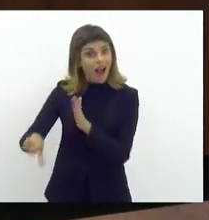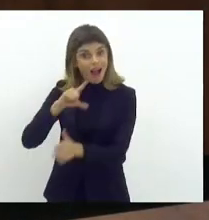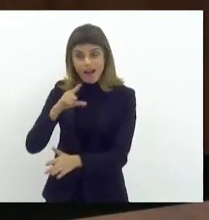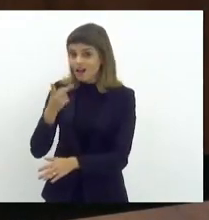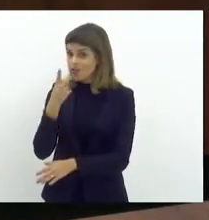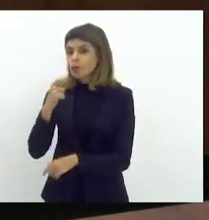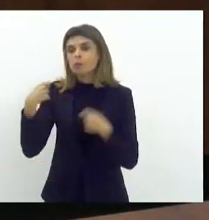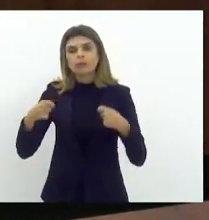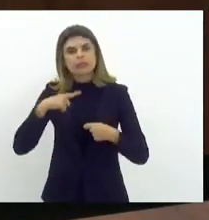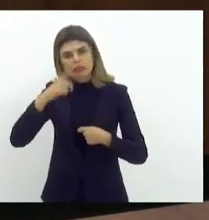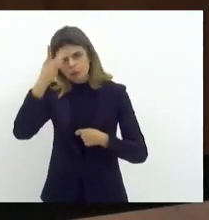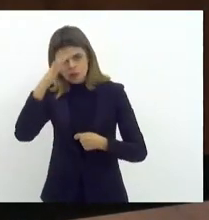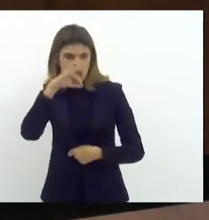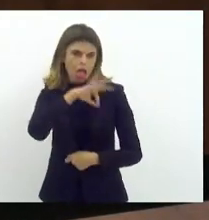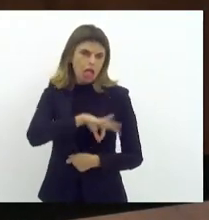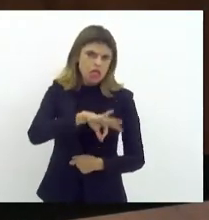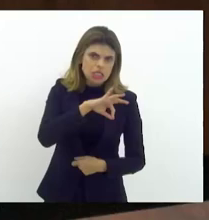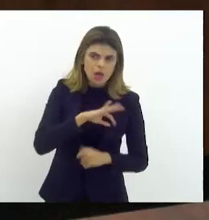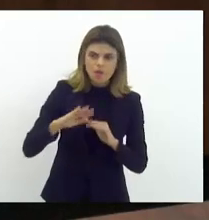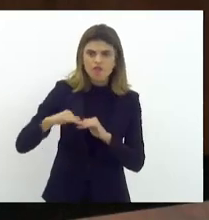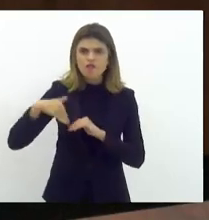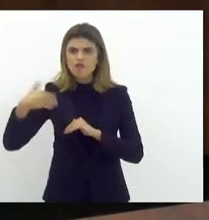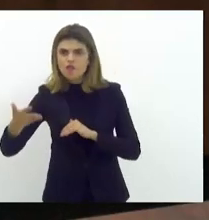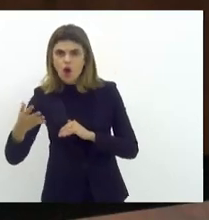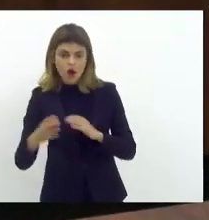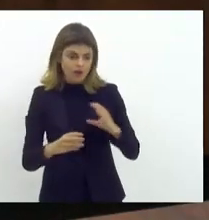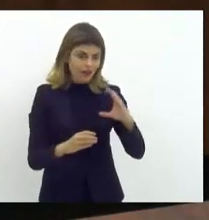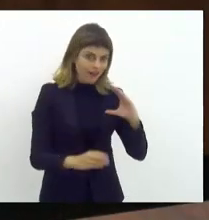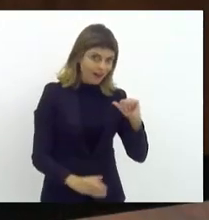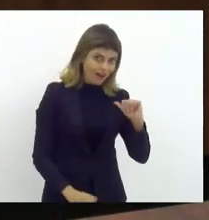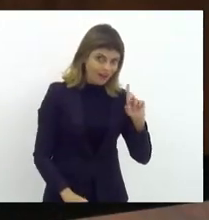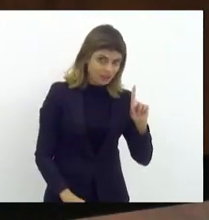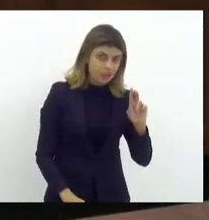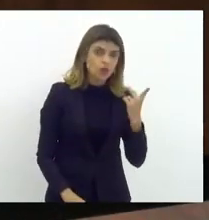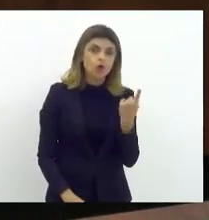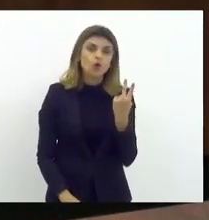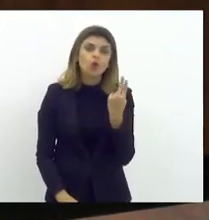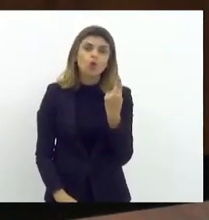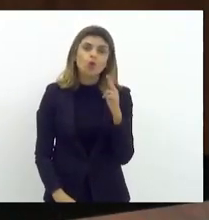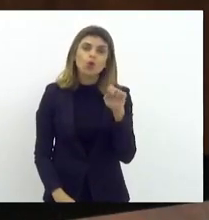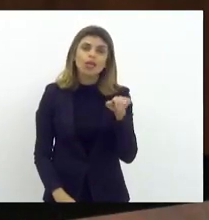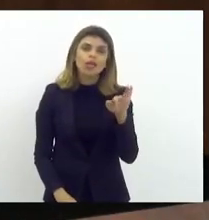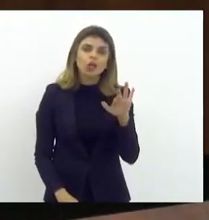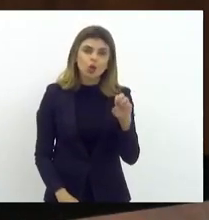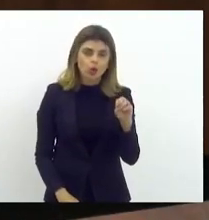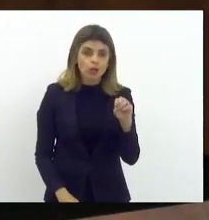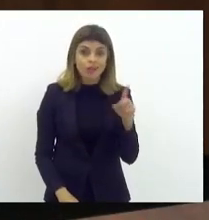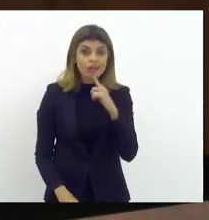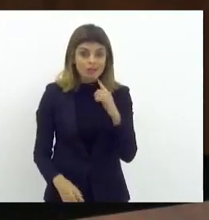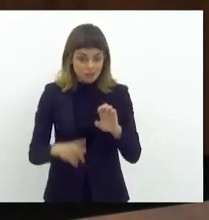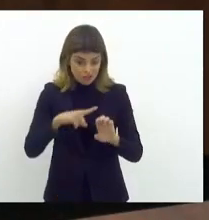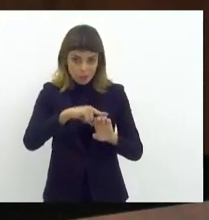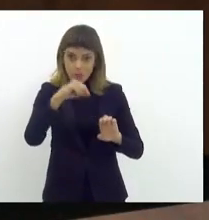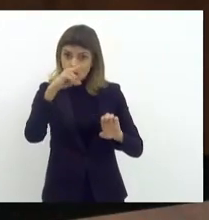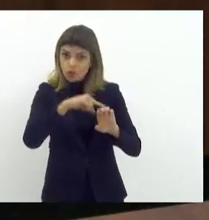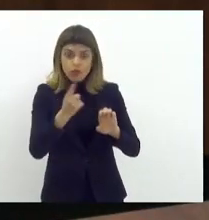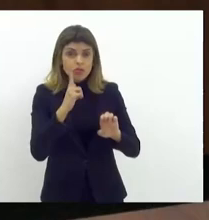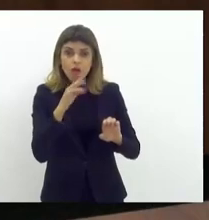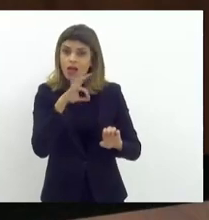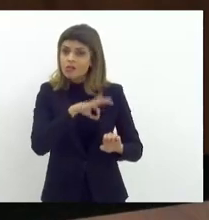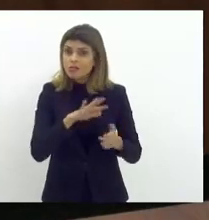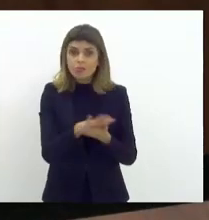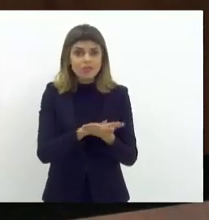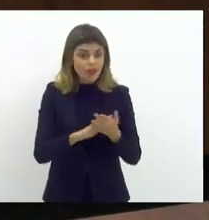verdade que teria a gente recebendo fora do CAD único não é verdade a exceção daqueles microempreendedores que não receberam pelo